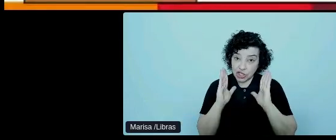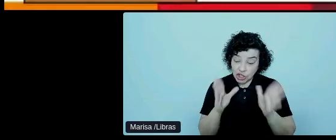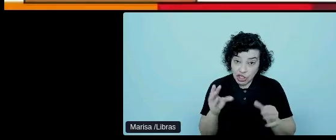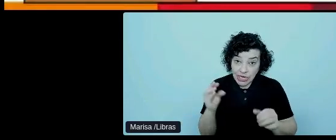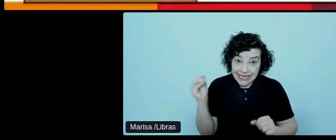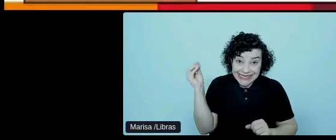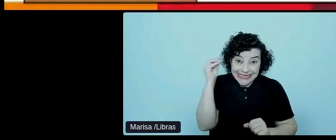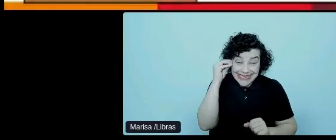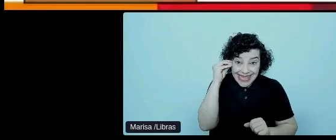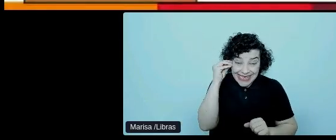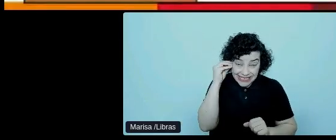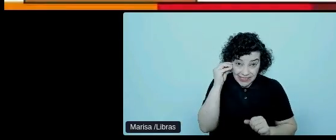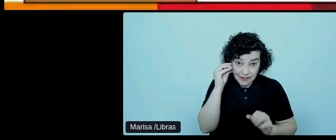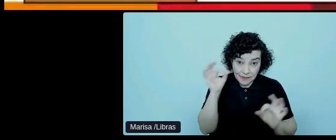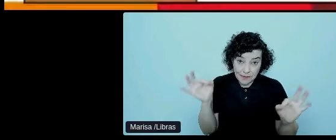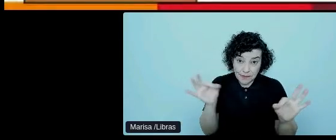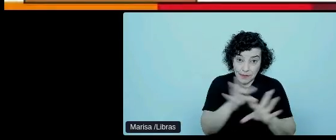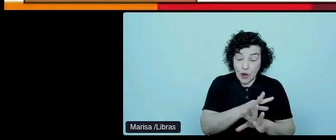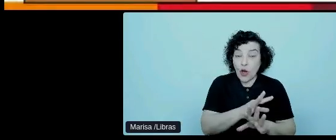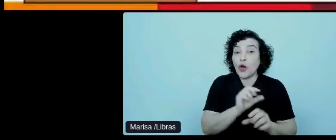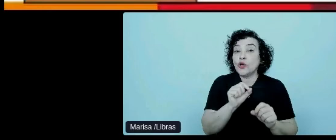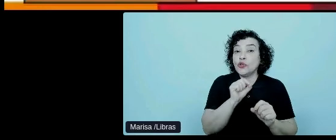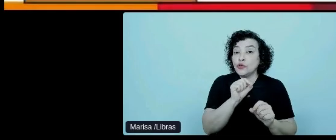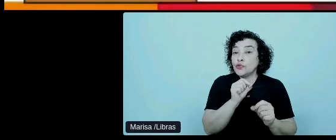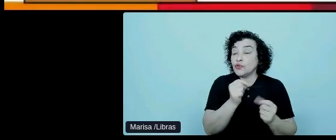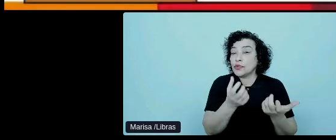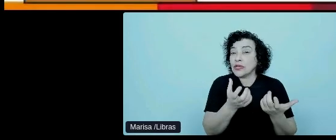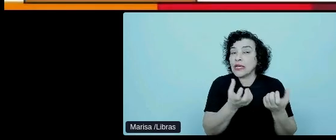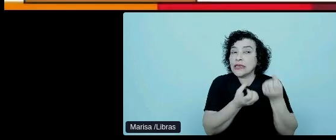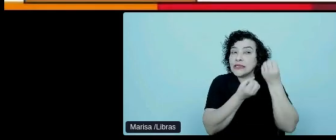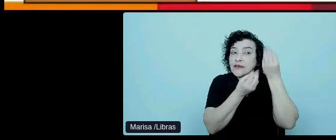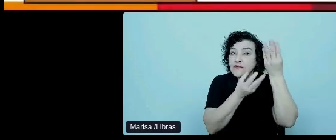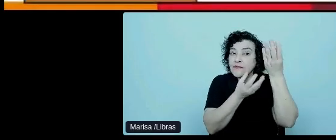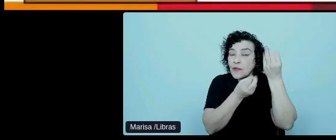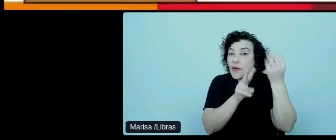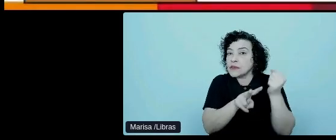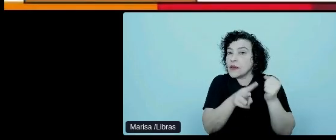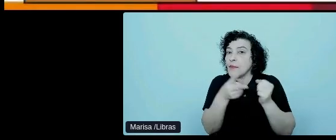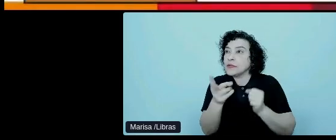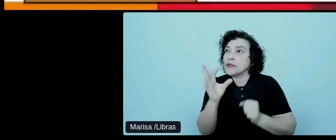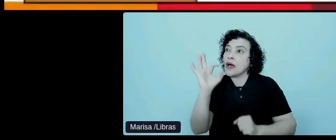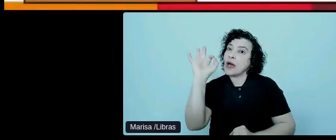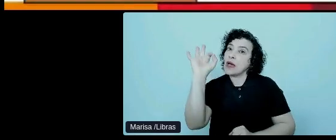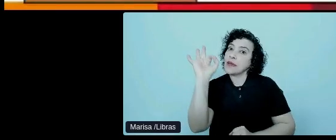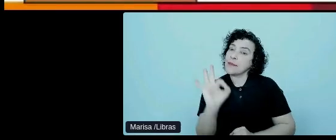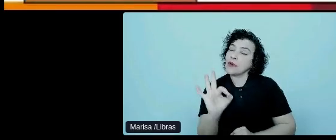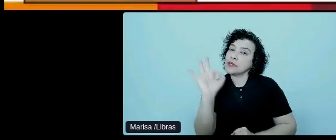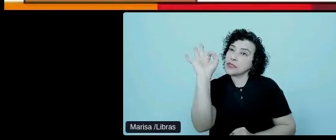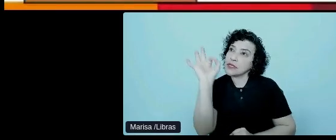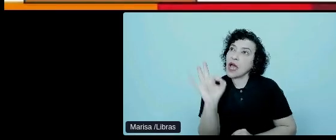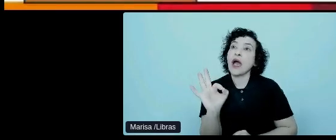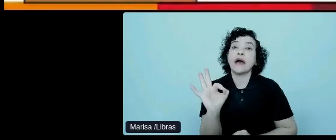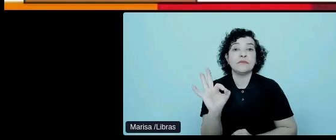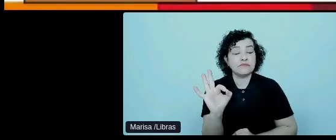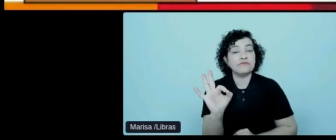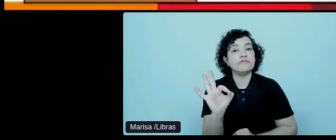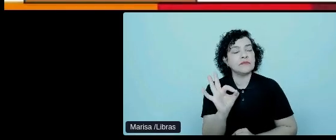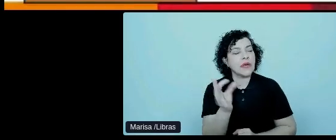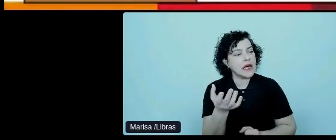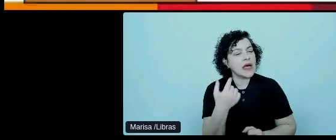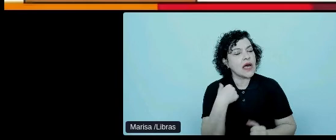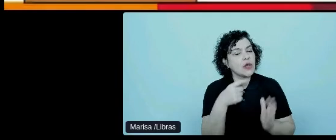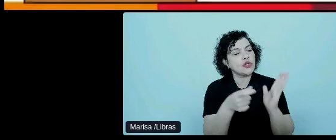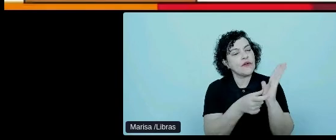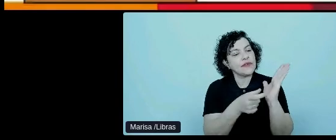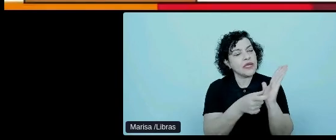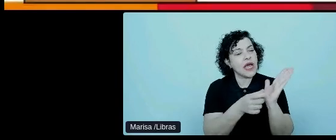vou transformar esses dados em porcentagem para dizer o quanto aquela minha aplicação está acessível